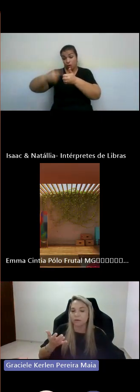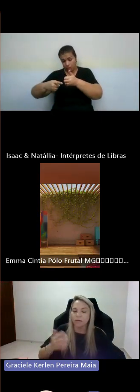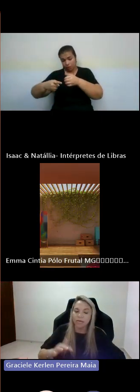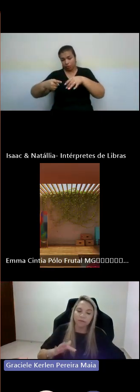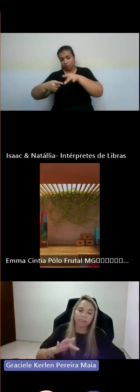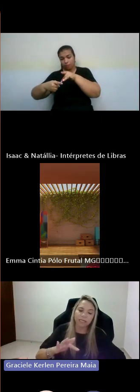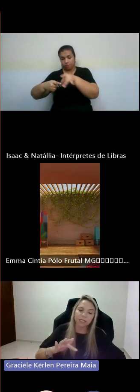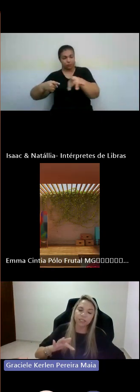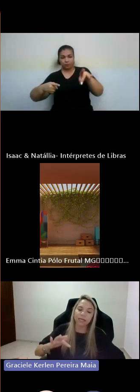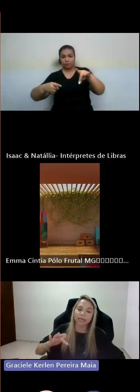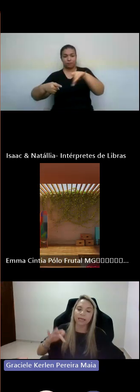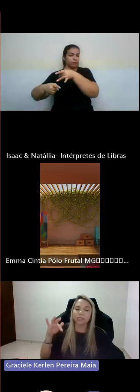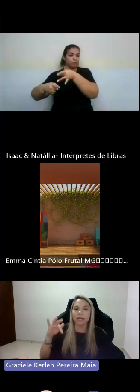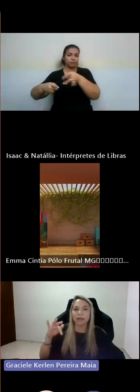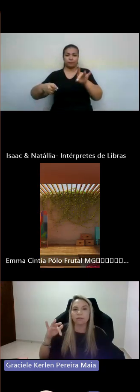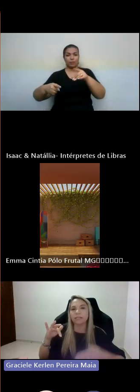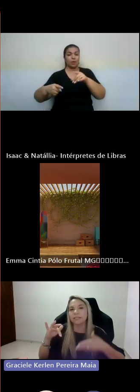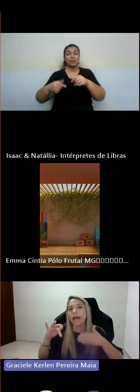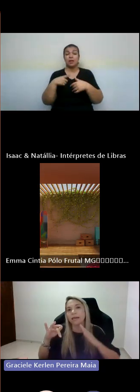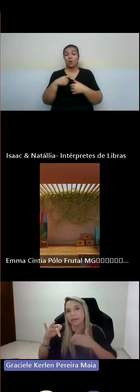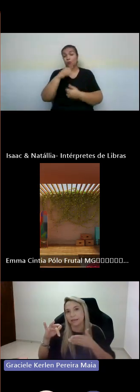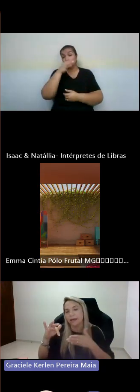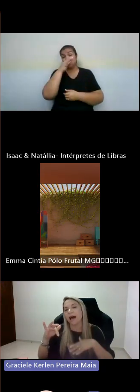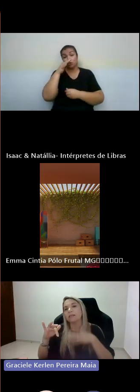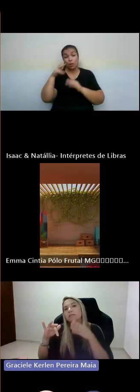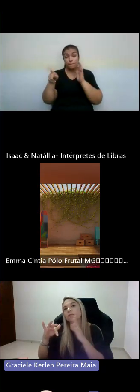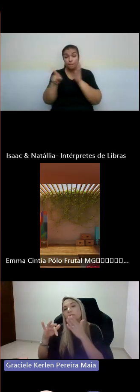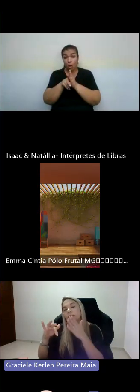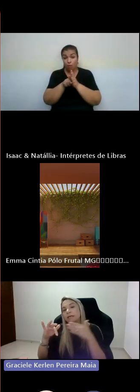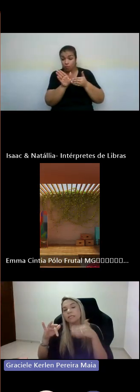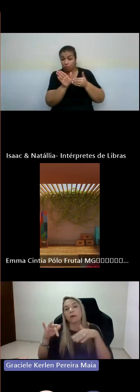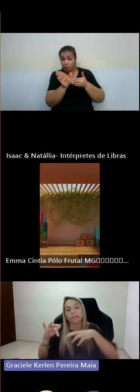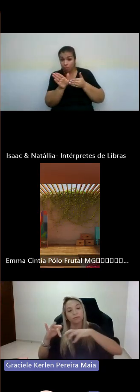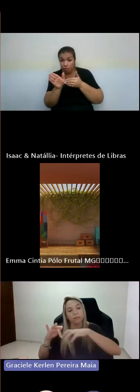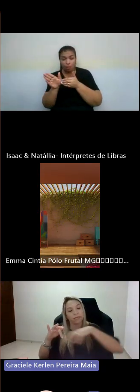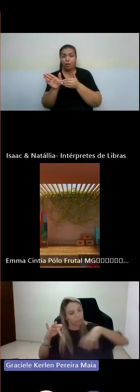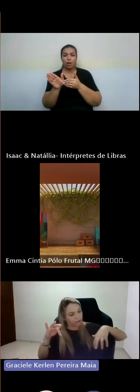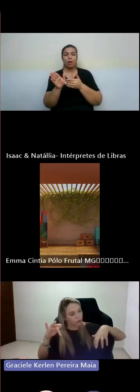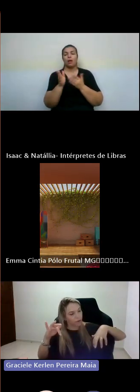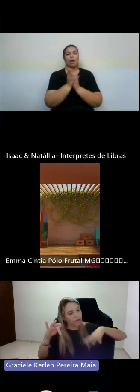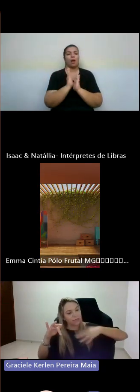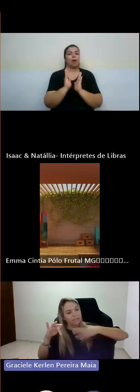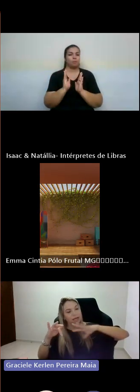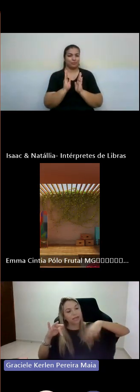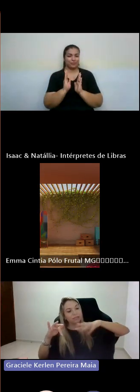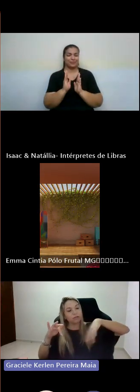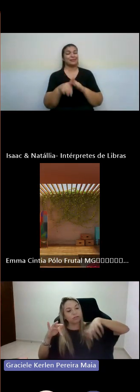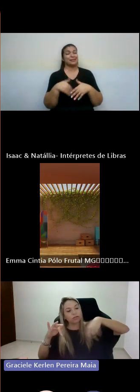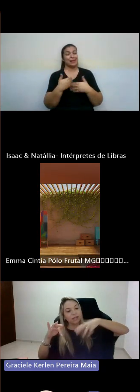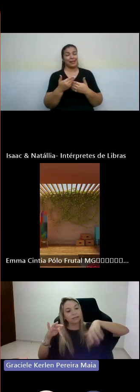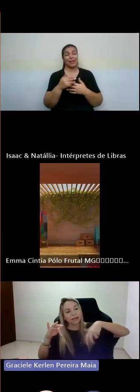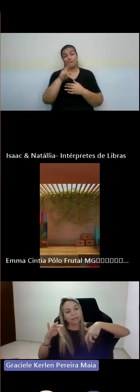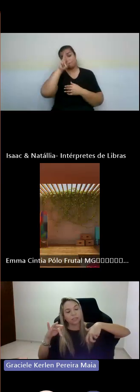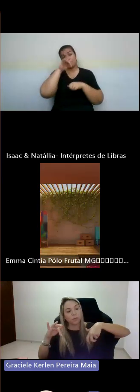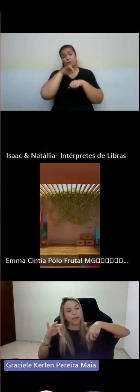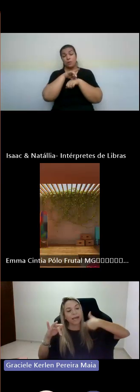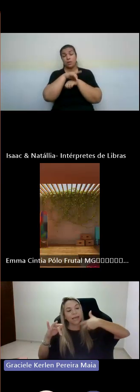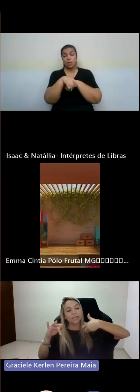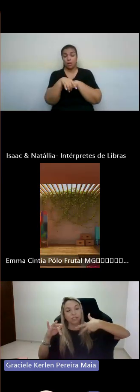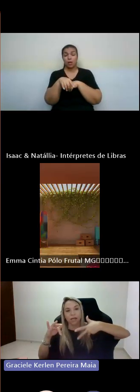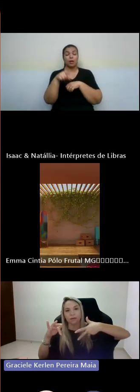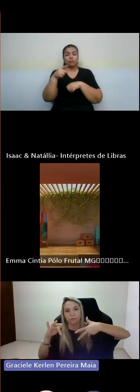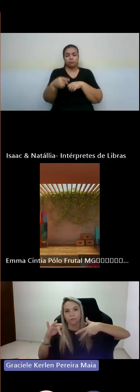na mão, você tira aquele cheiro que segue as formigas. Então, as formigas que ficam atrás, elas ficam desorientadas,